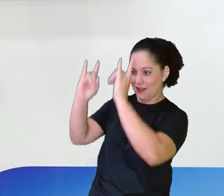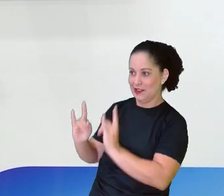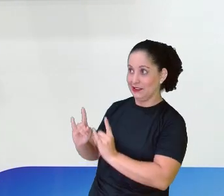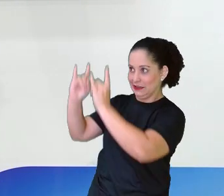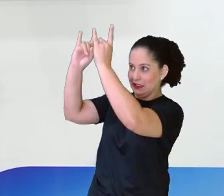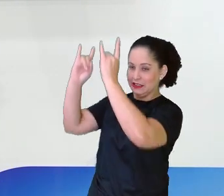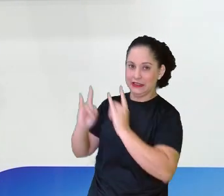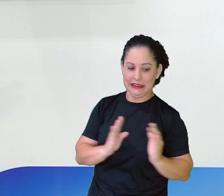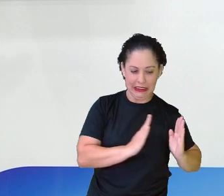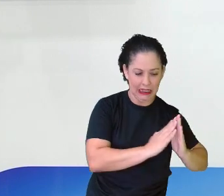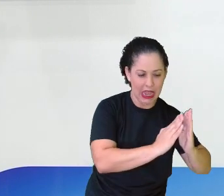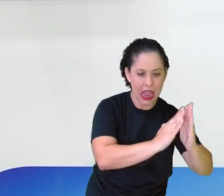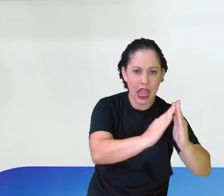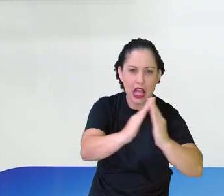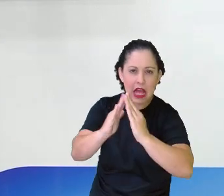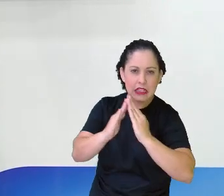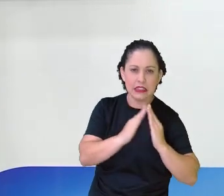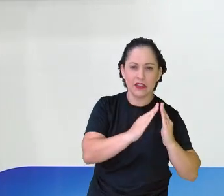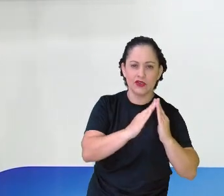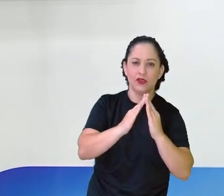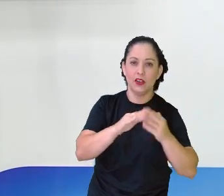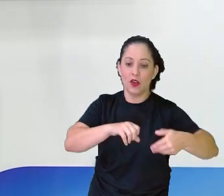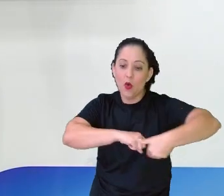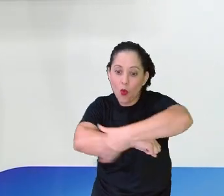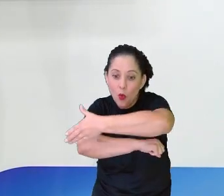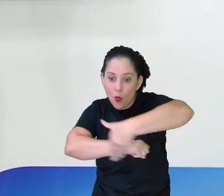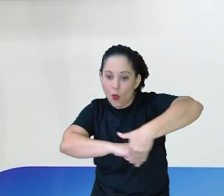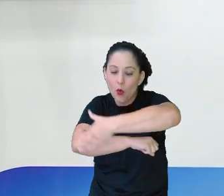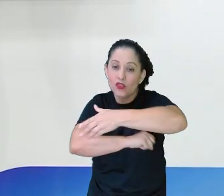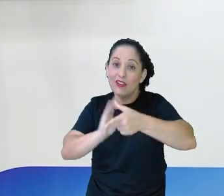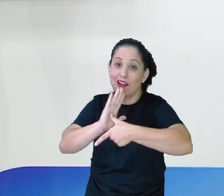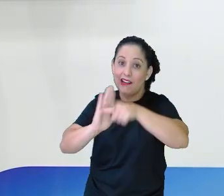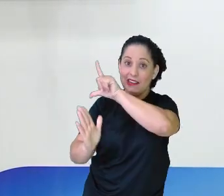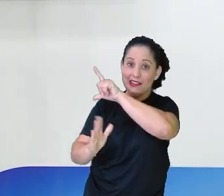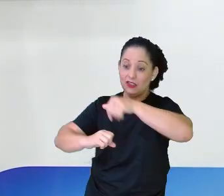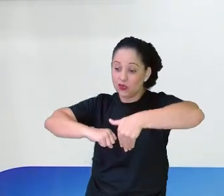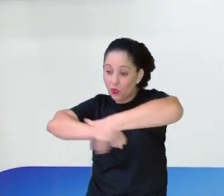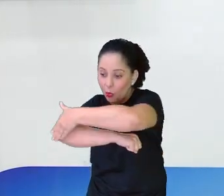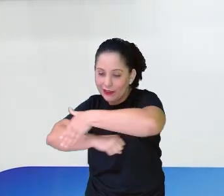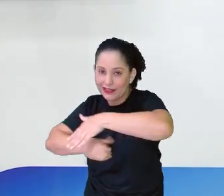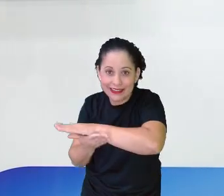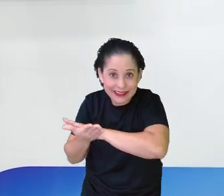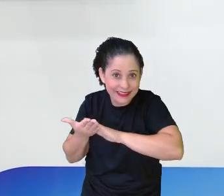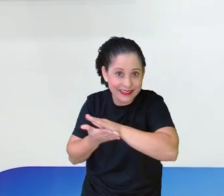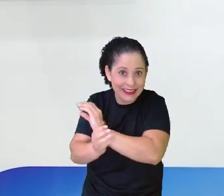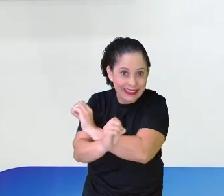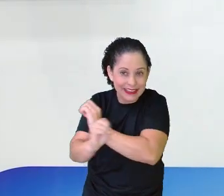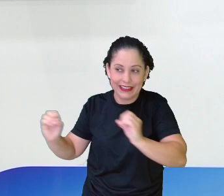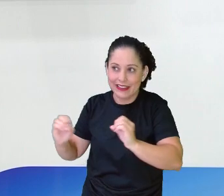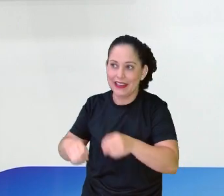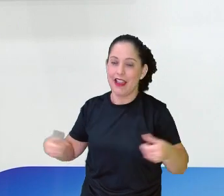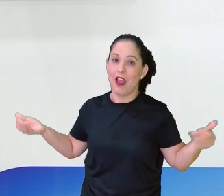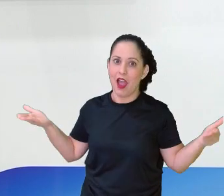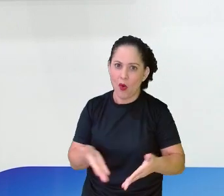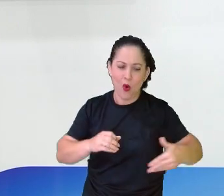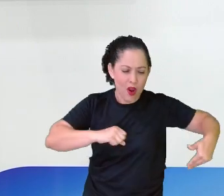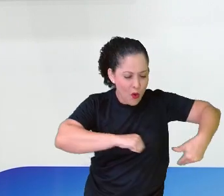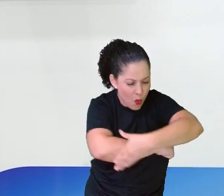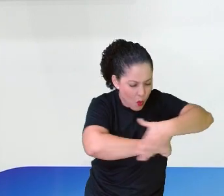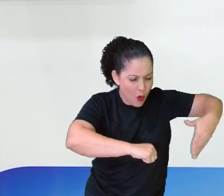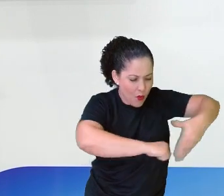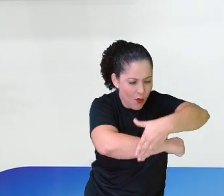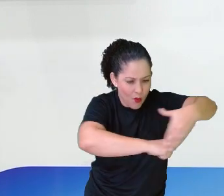vendo, de ruas. Aquela região aqui, ó, que não tinha rua, já está toda cheia de rua. Agora a gente está vendo o nome